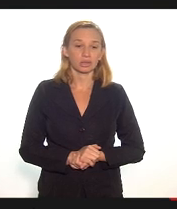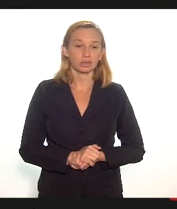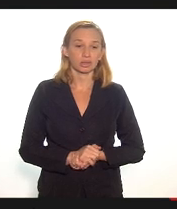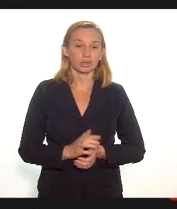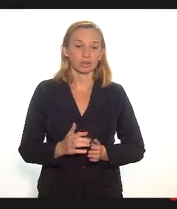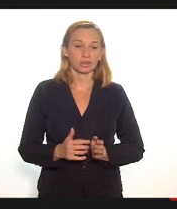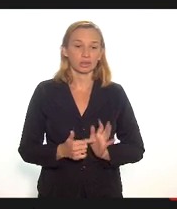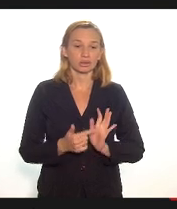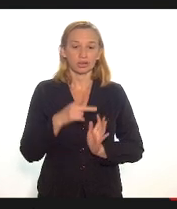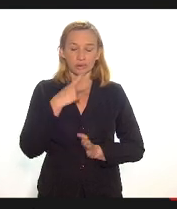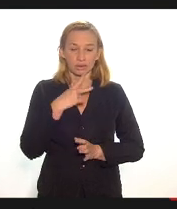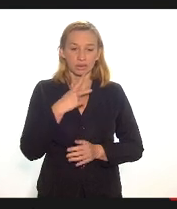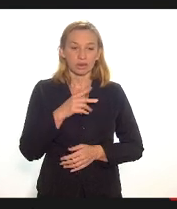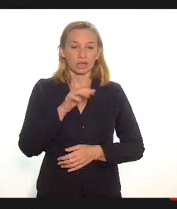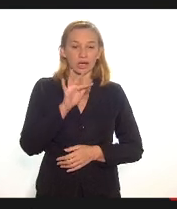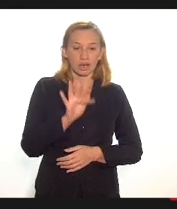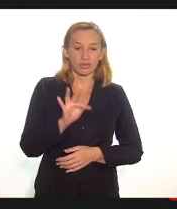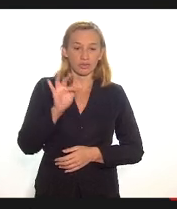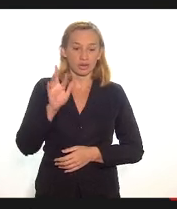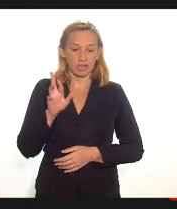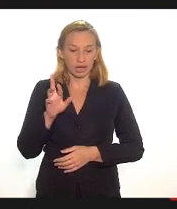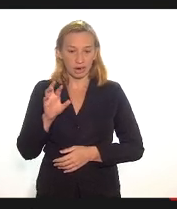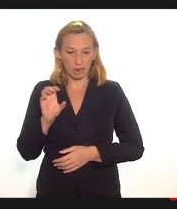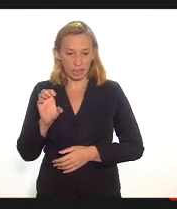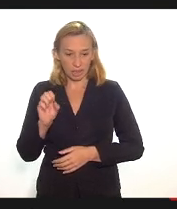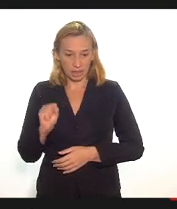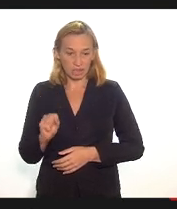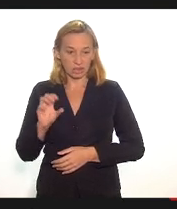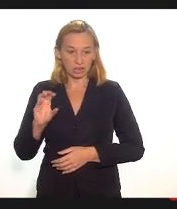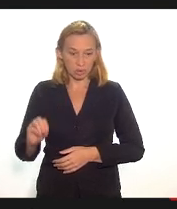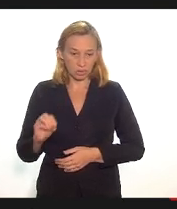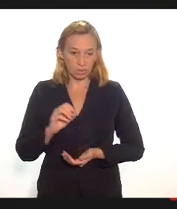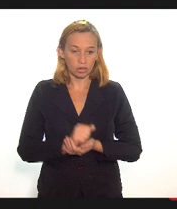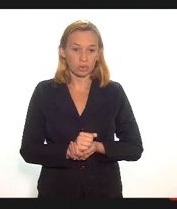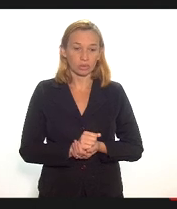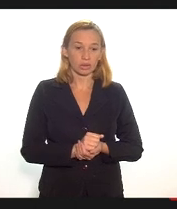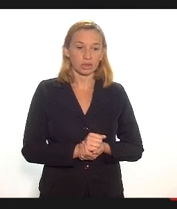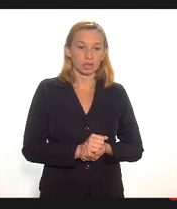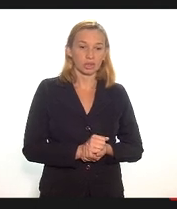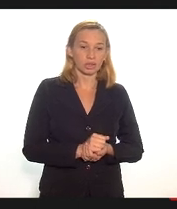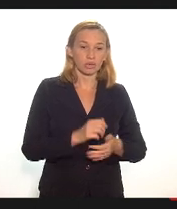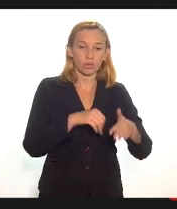exemplificar. A FSO, uma plataforma para estocar petróleo,